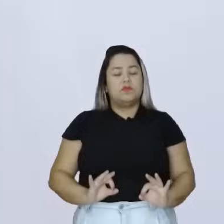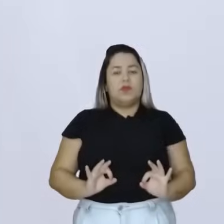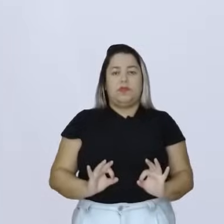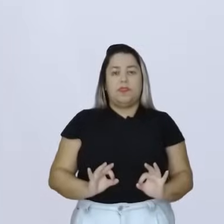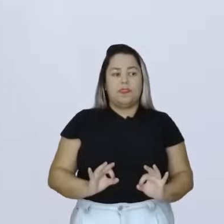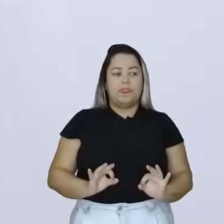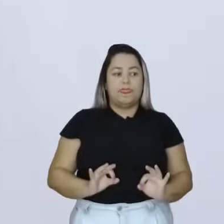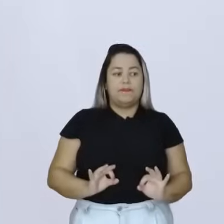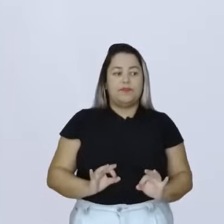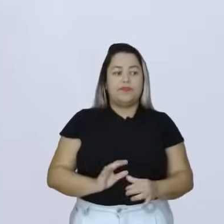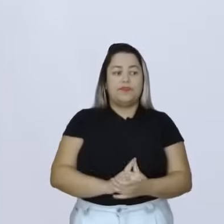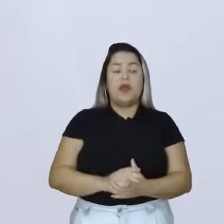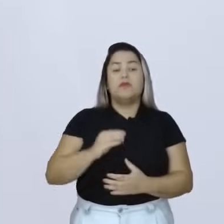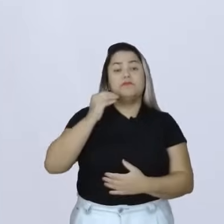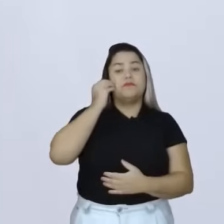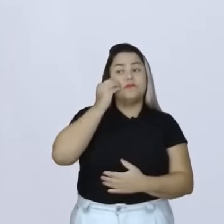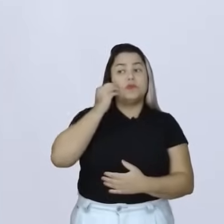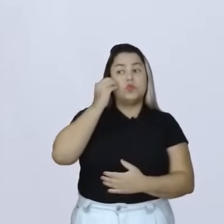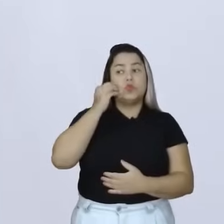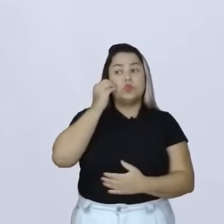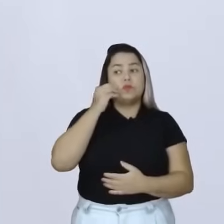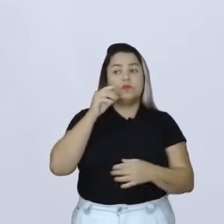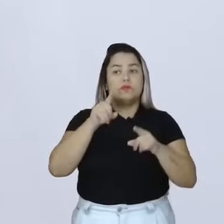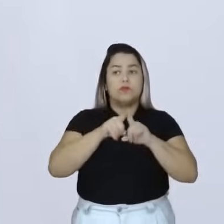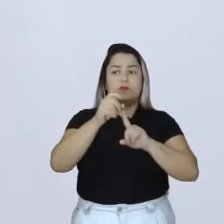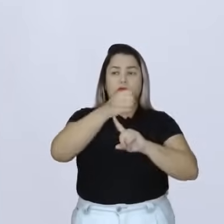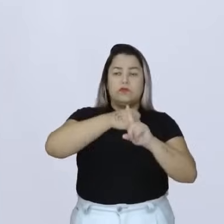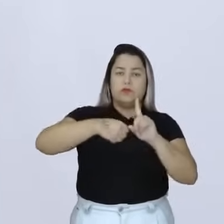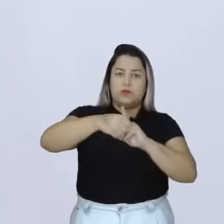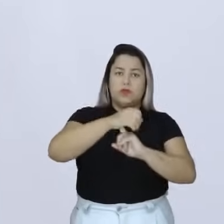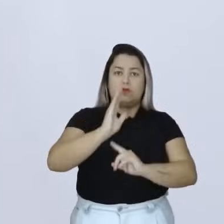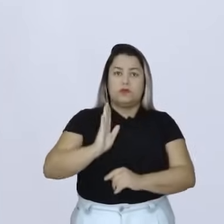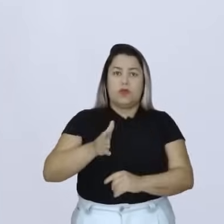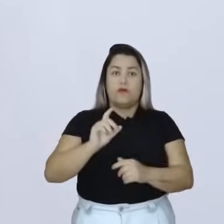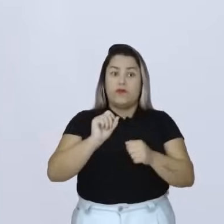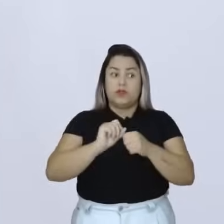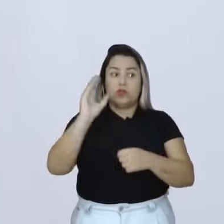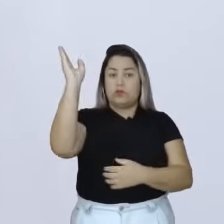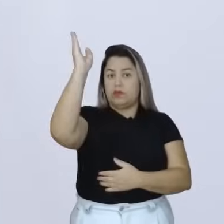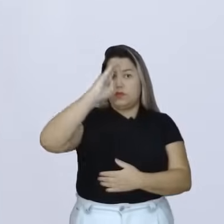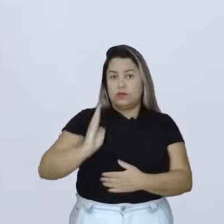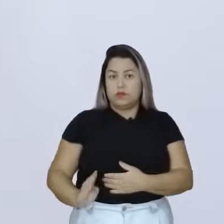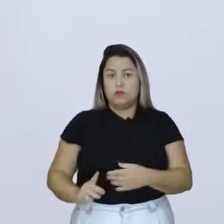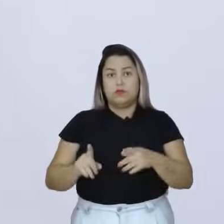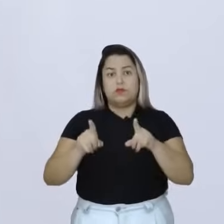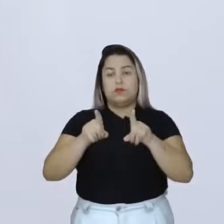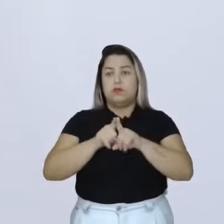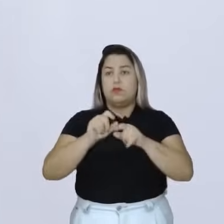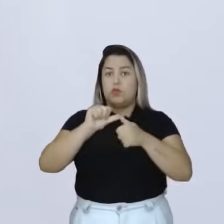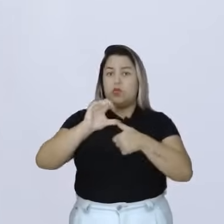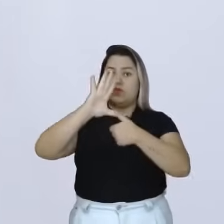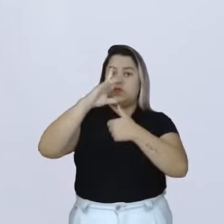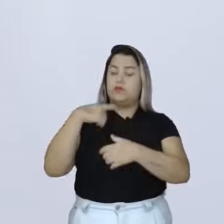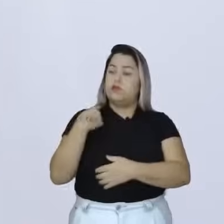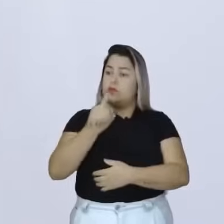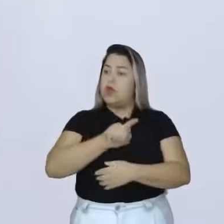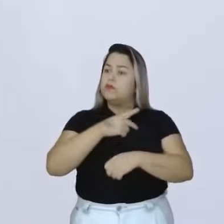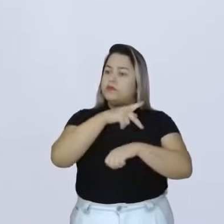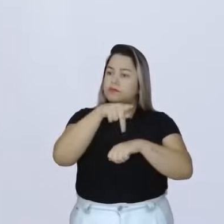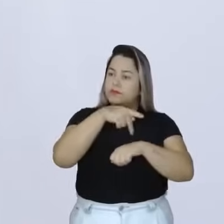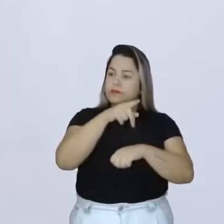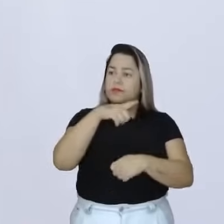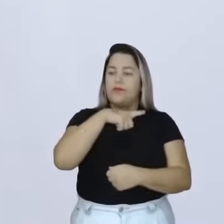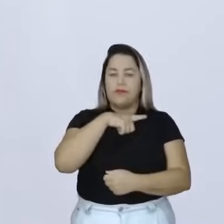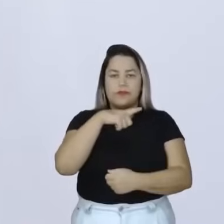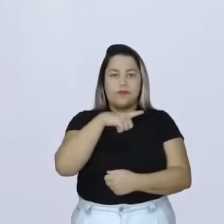maior experiência de participação social já feita no Brasil, com as dimensões continentais que o nosso país tem, e que